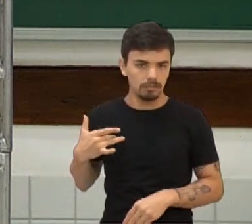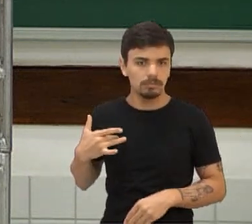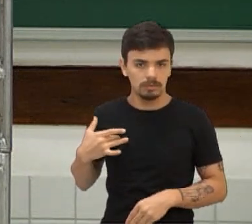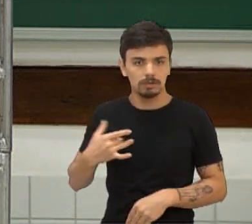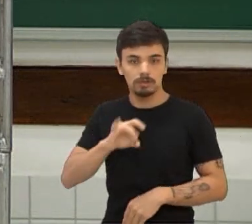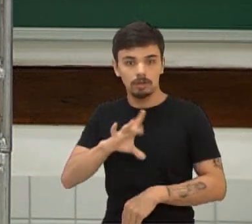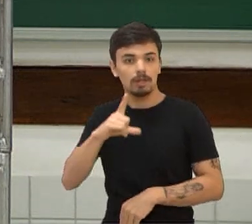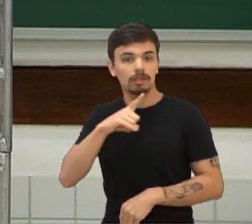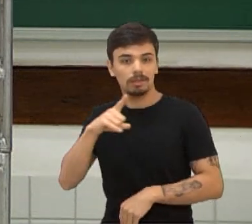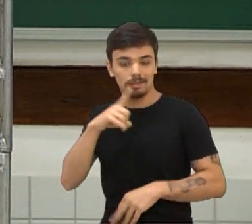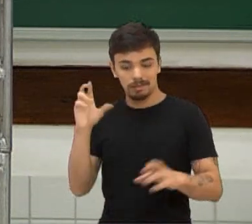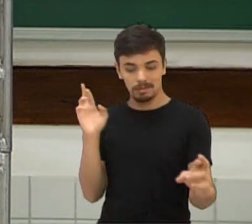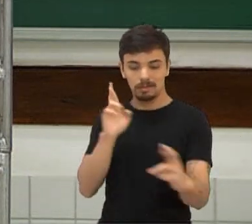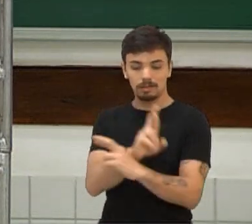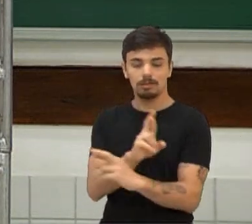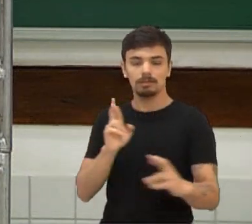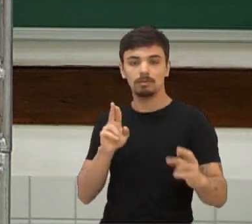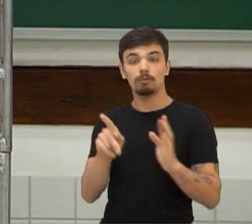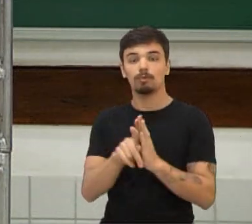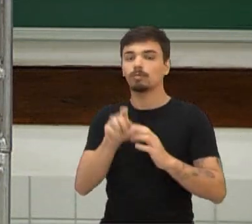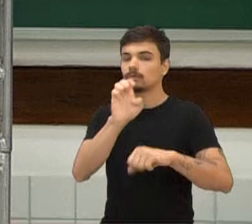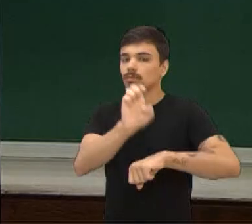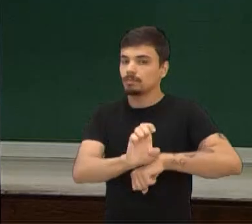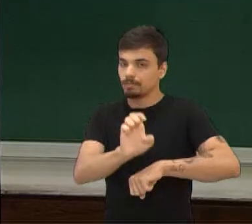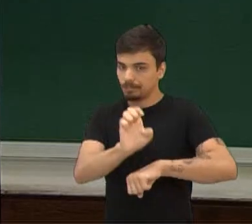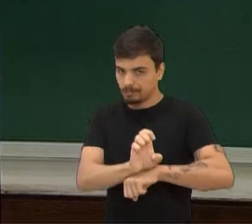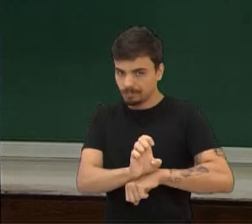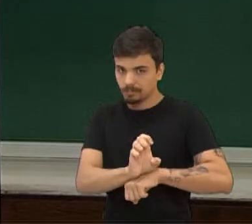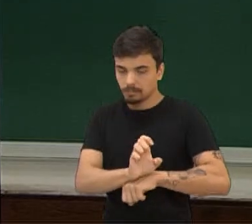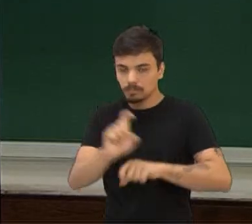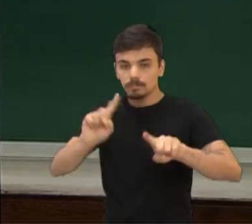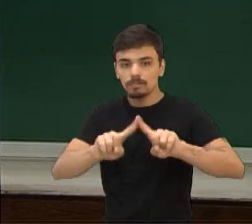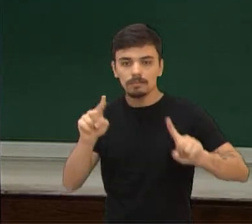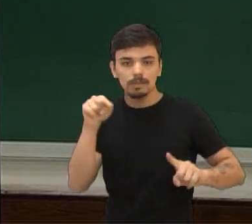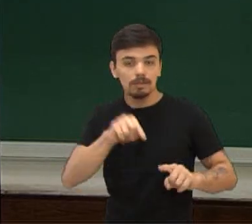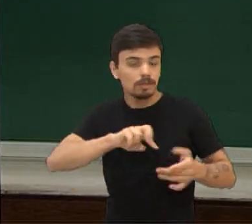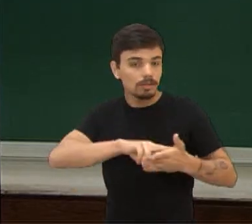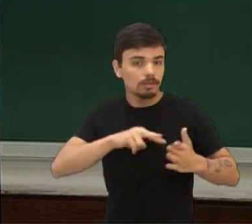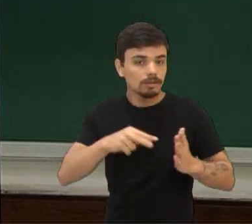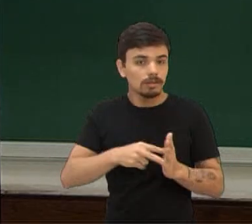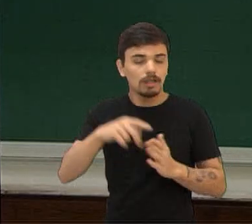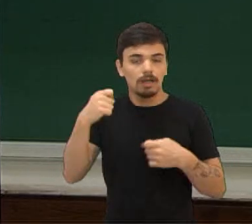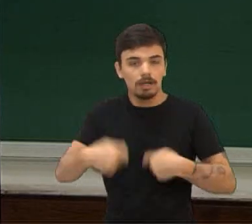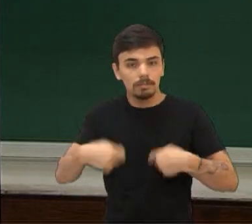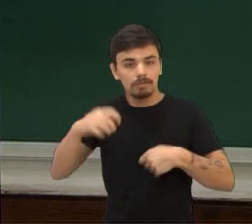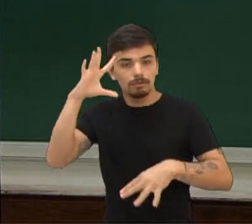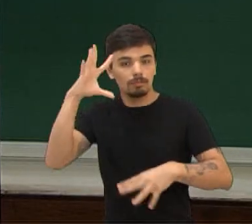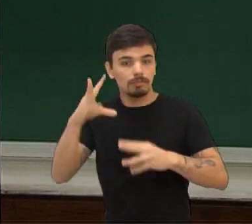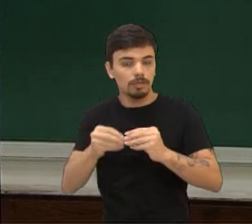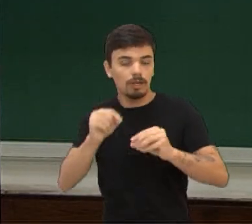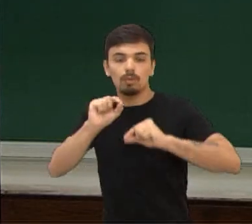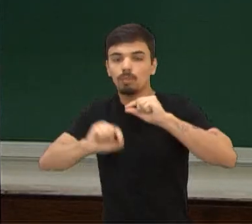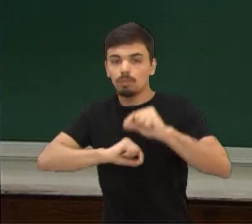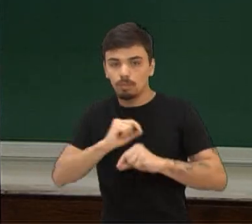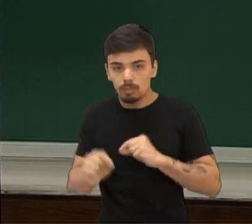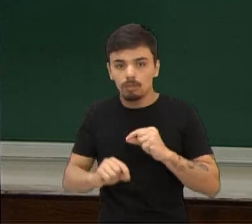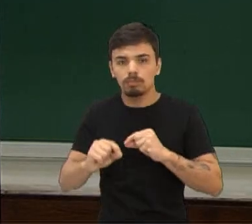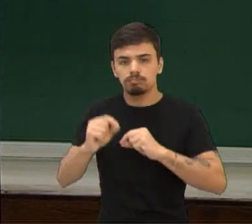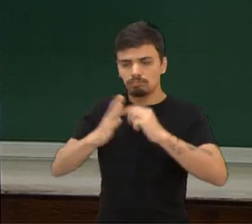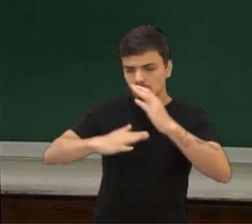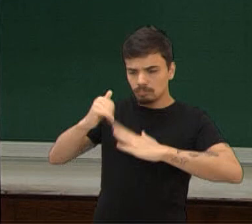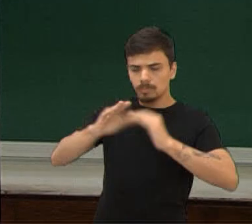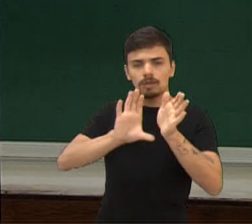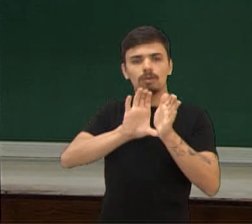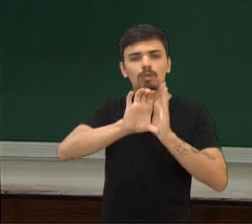na nossa relação com o Estado. Nesse sentido, é preciso que a gente faça um entendimento que a construção